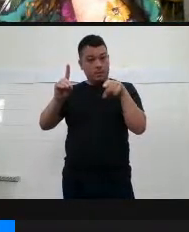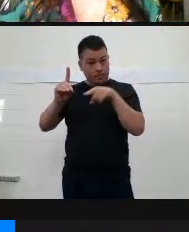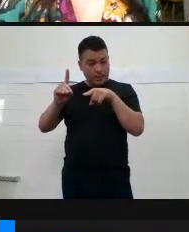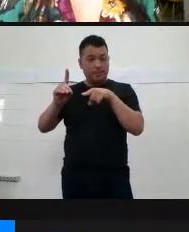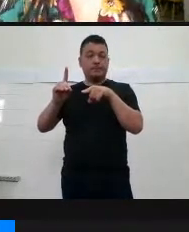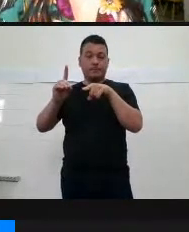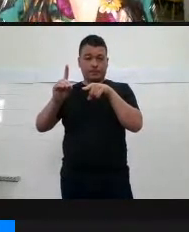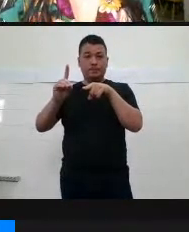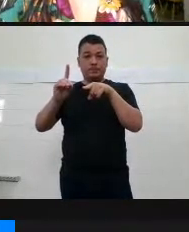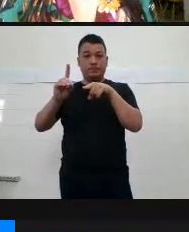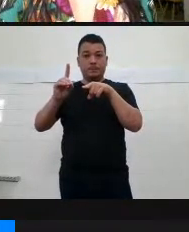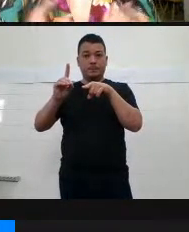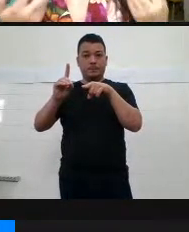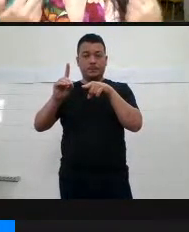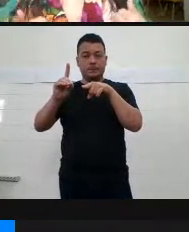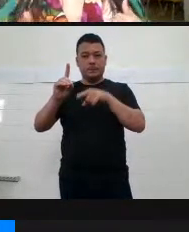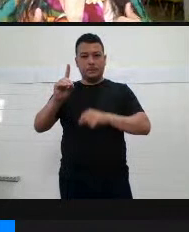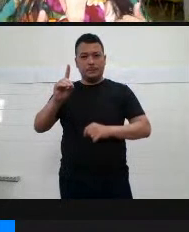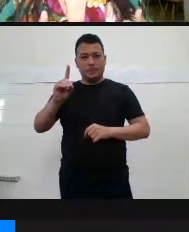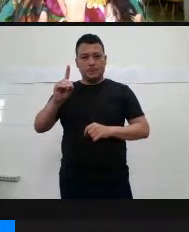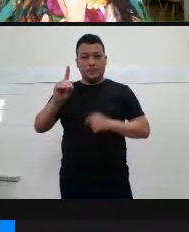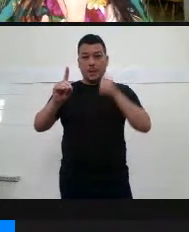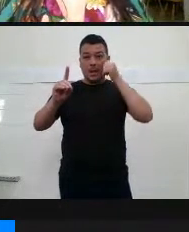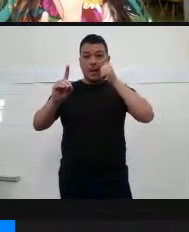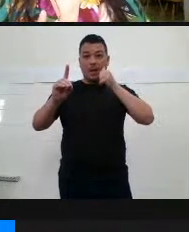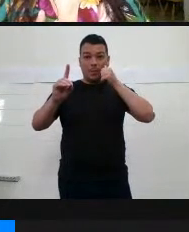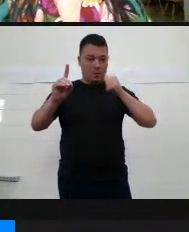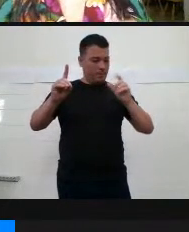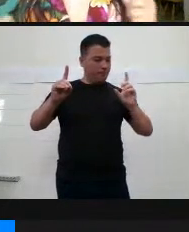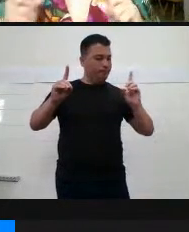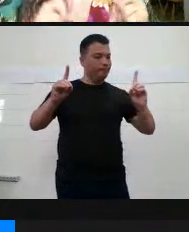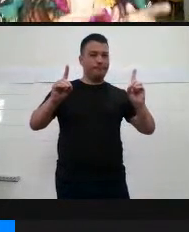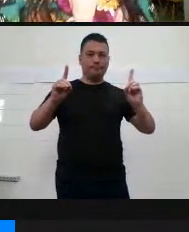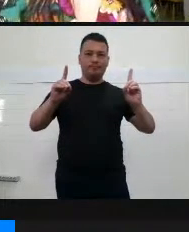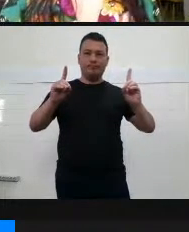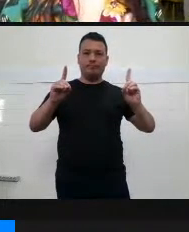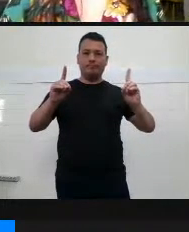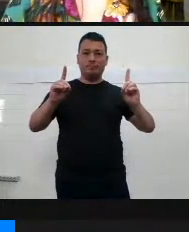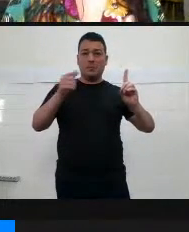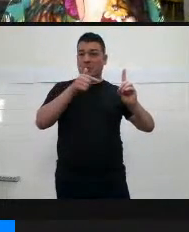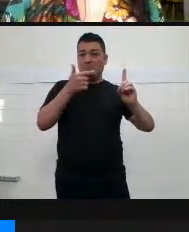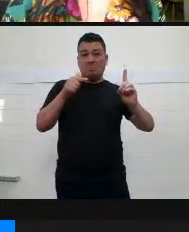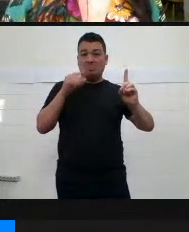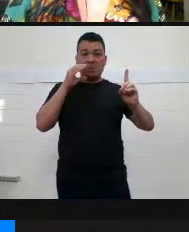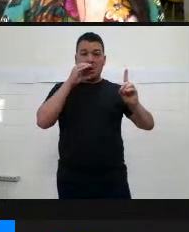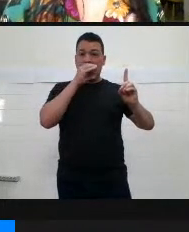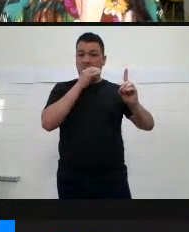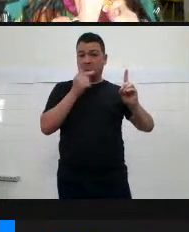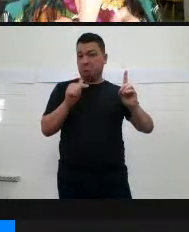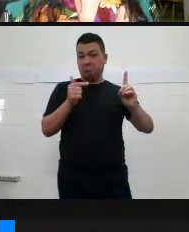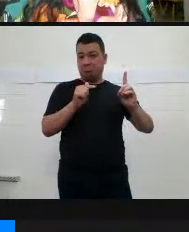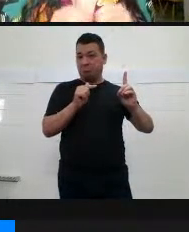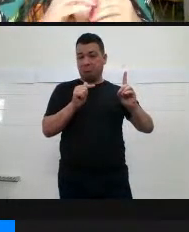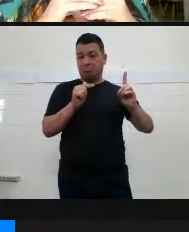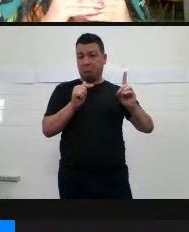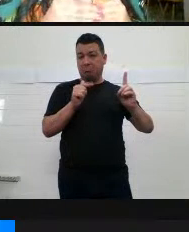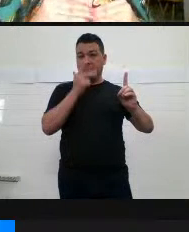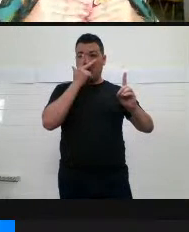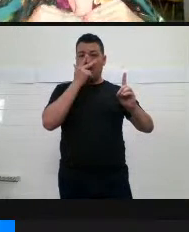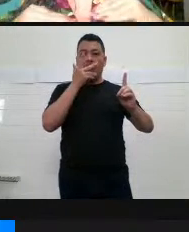consequentemente, a mulher, por não ter calor,